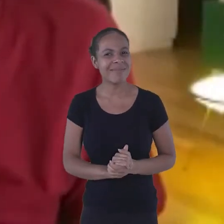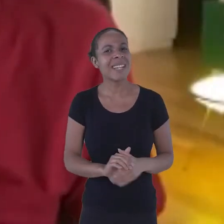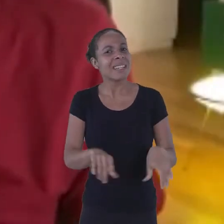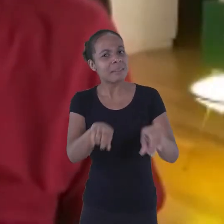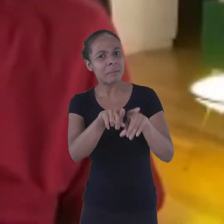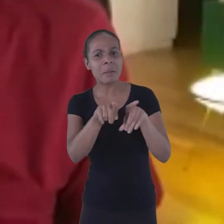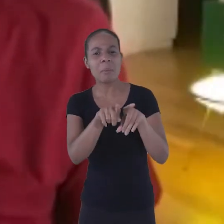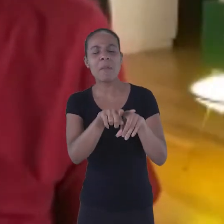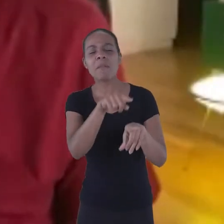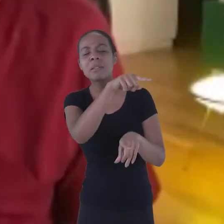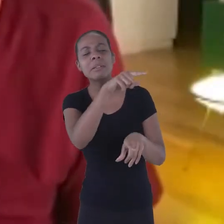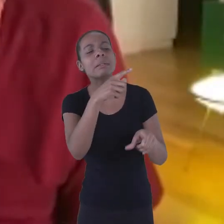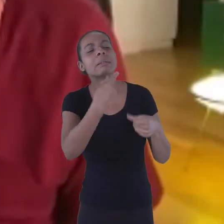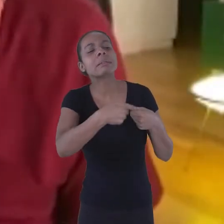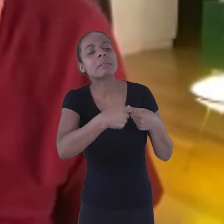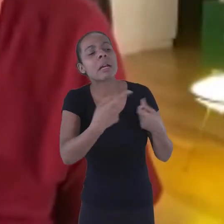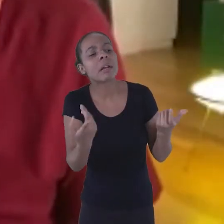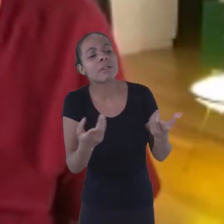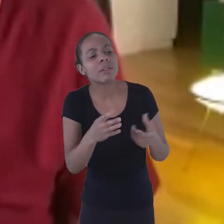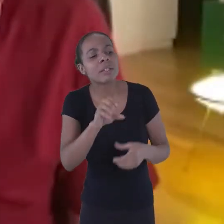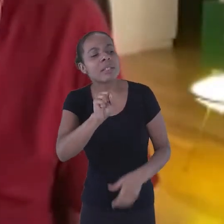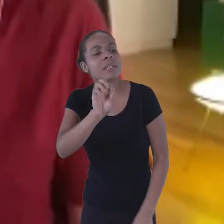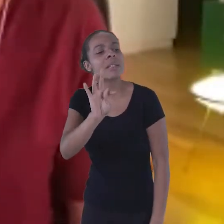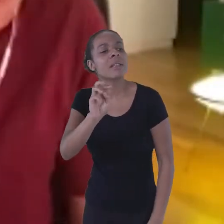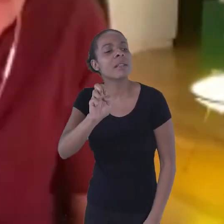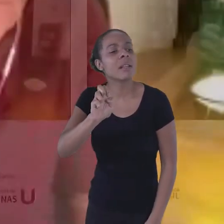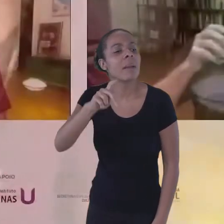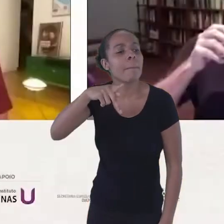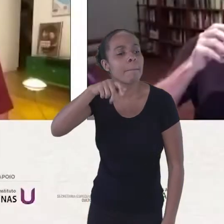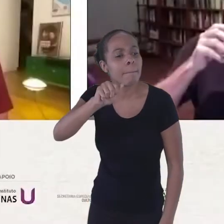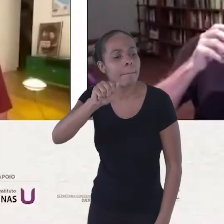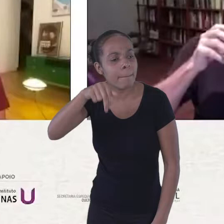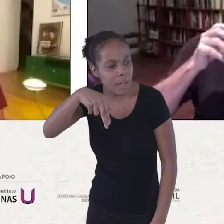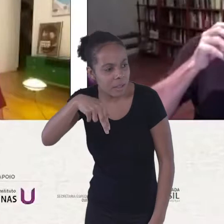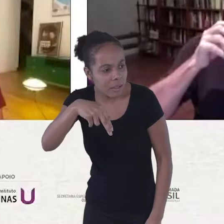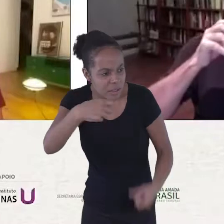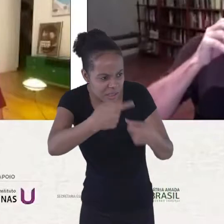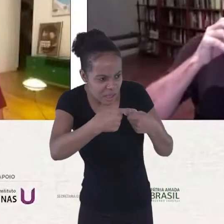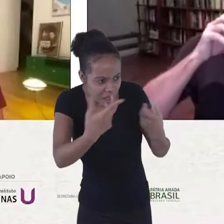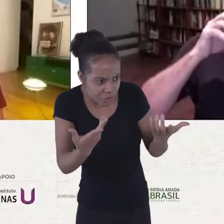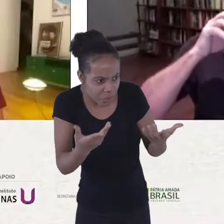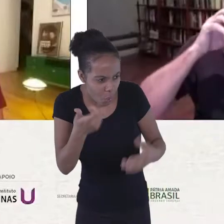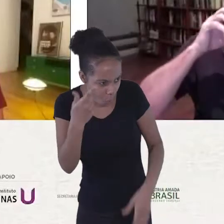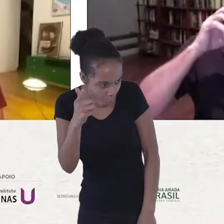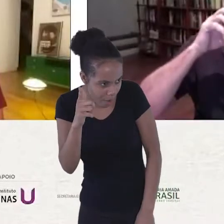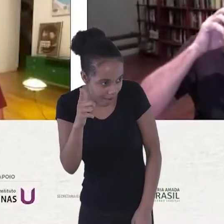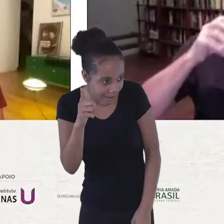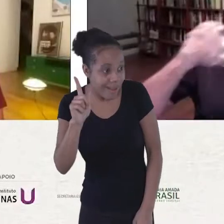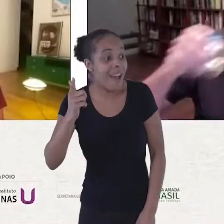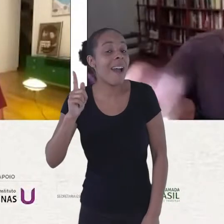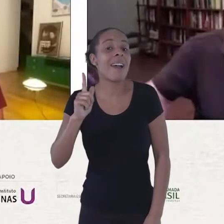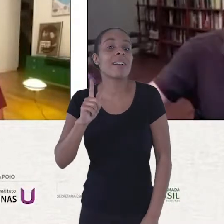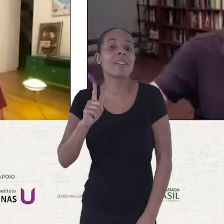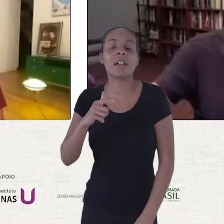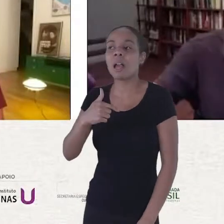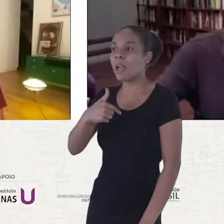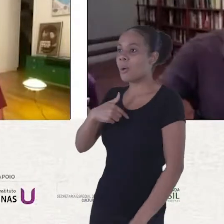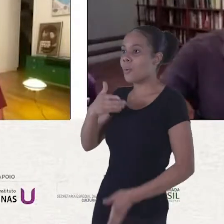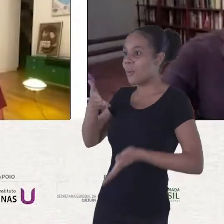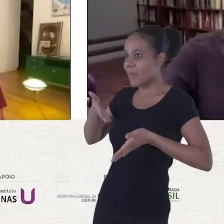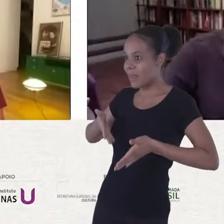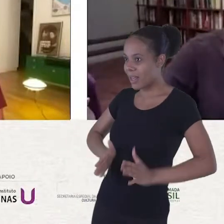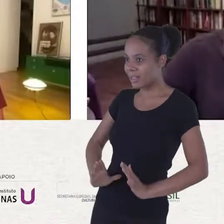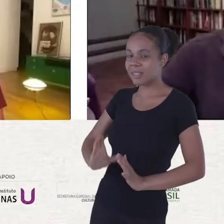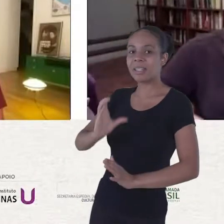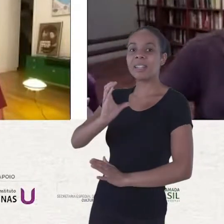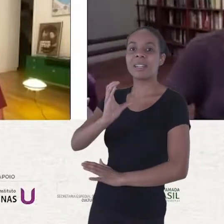que cidade você é, Stepan? Goiânia? Goiás. Goiânia? Sou de eu nasci em